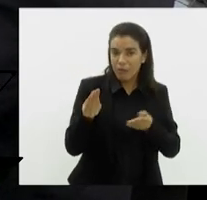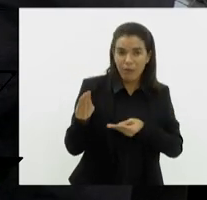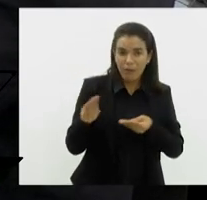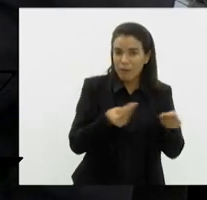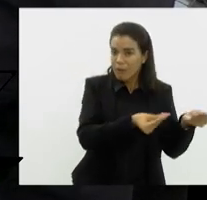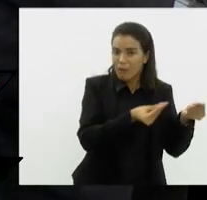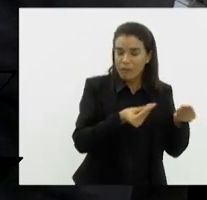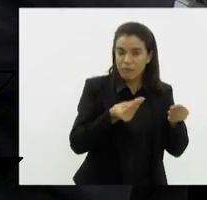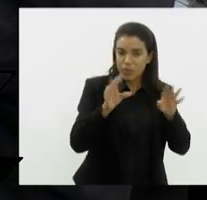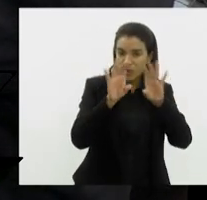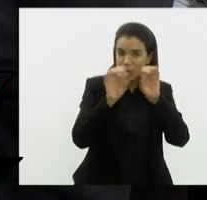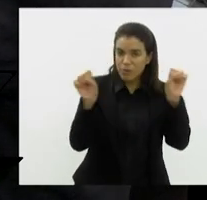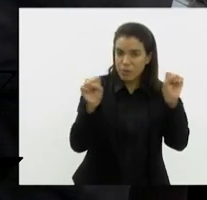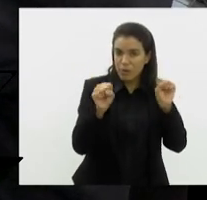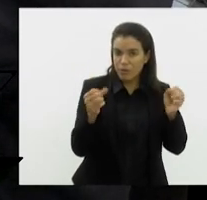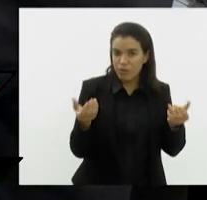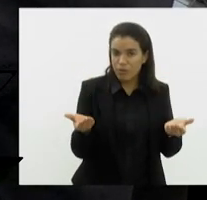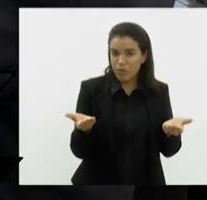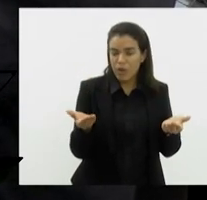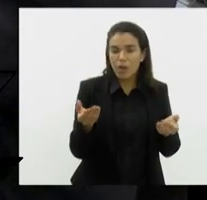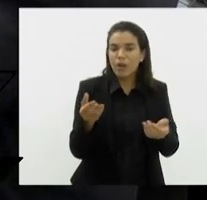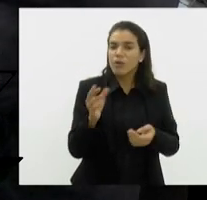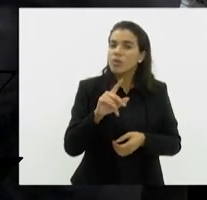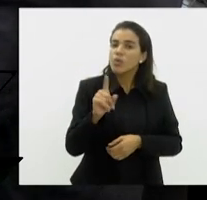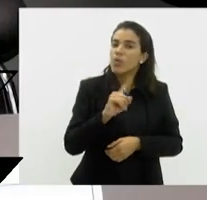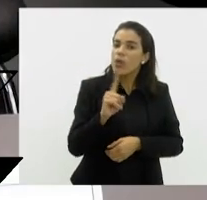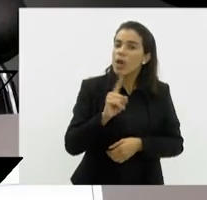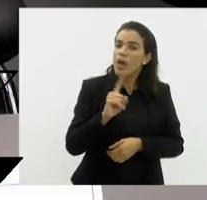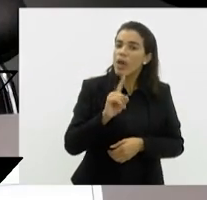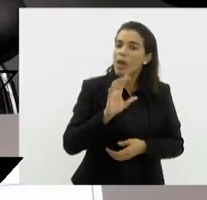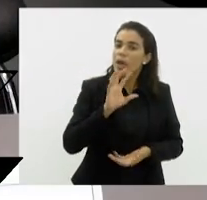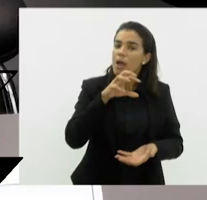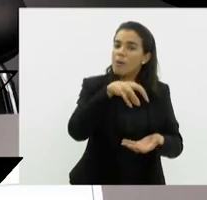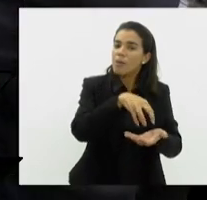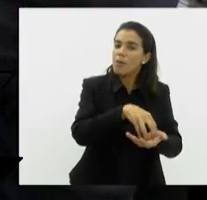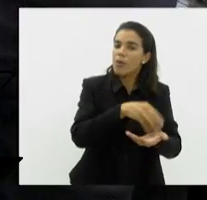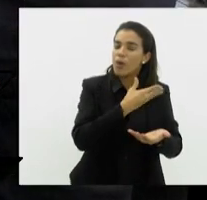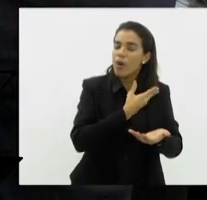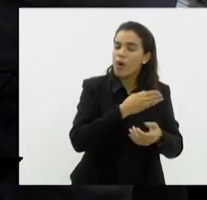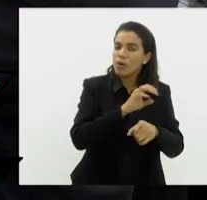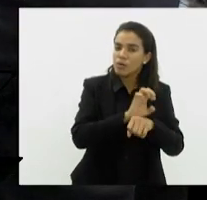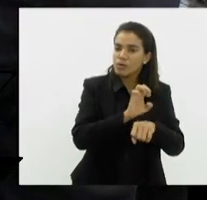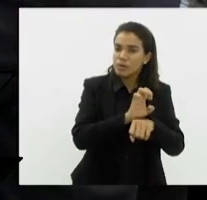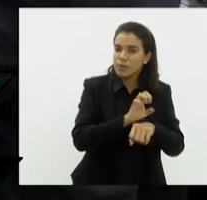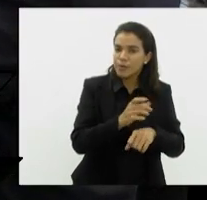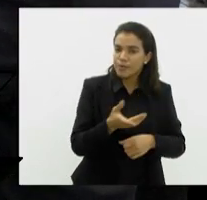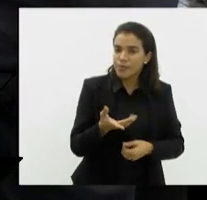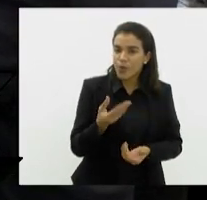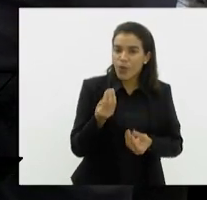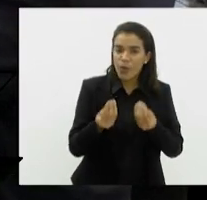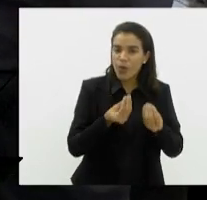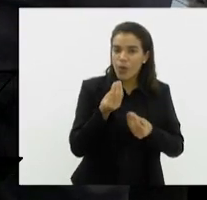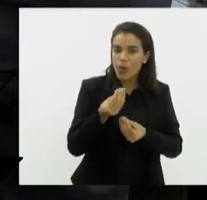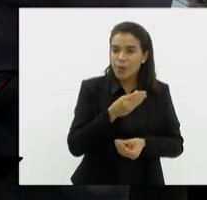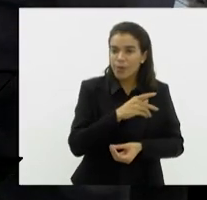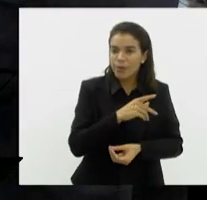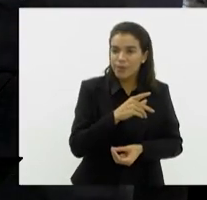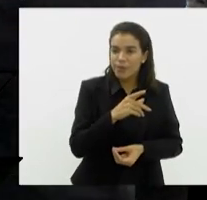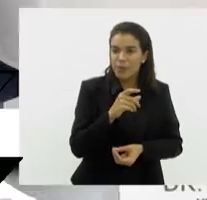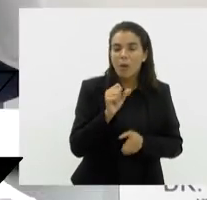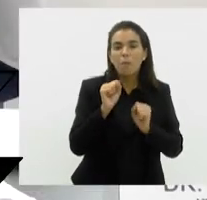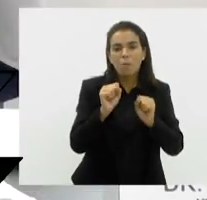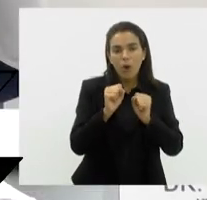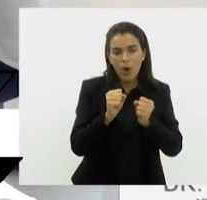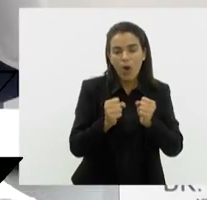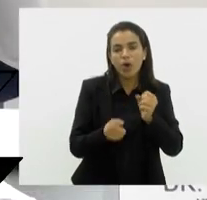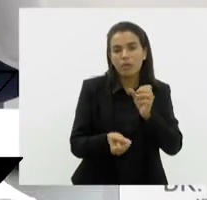para o tribunal. Ué. Perfeito. Não é para o tribunal, o presidente é para o órgão decide estadual. Em plenário. Como é que o presidente decide? De qualquer em plenário? Forma, a gente pode fazer um